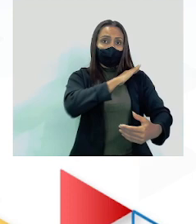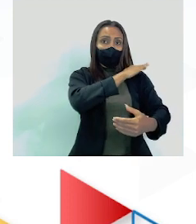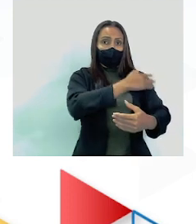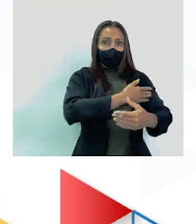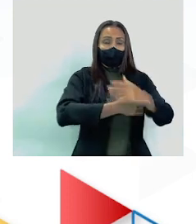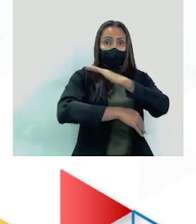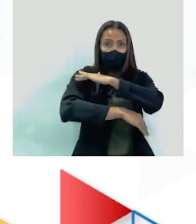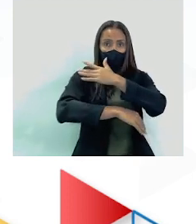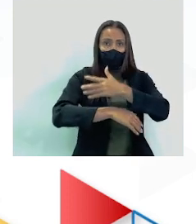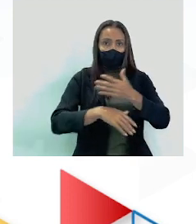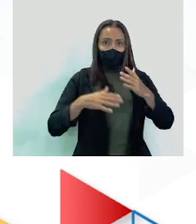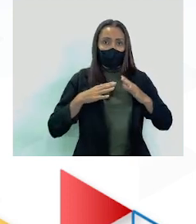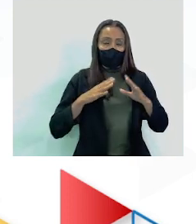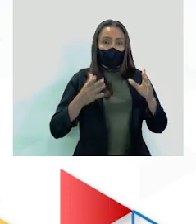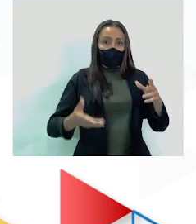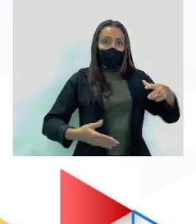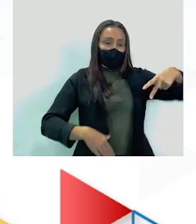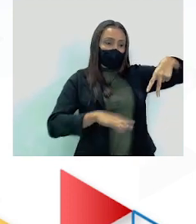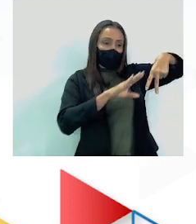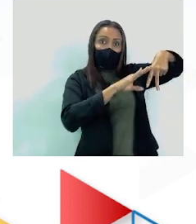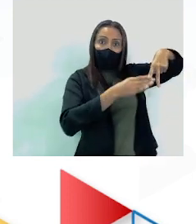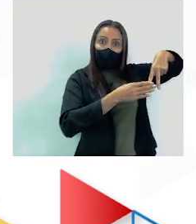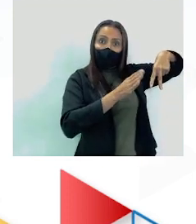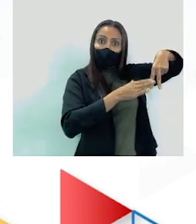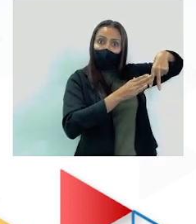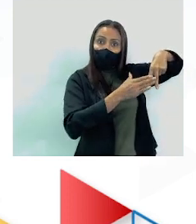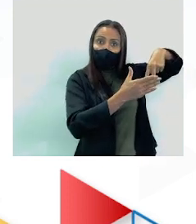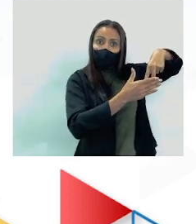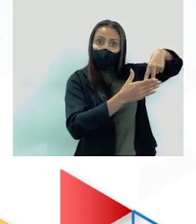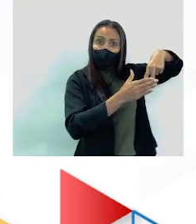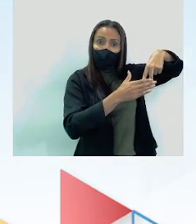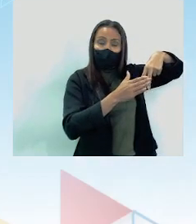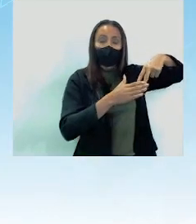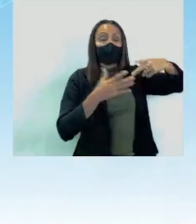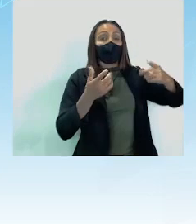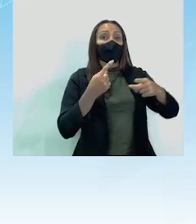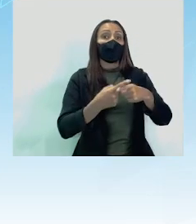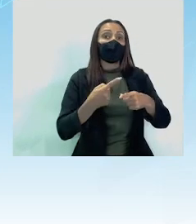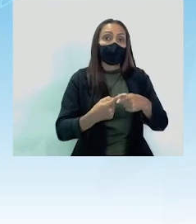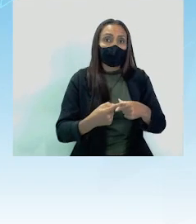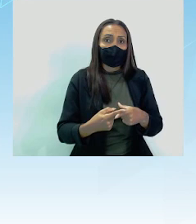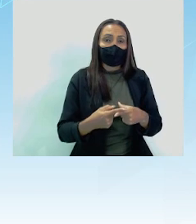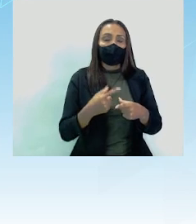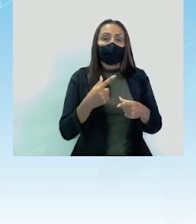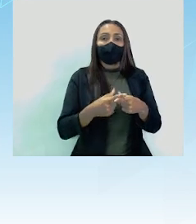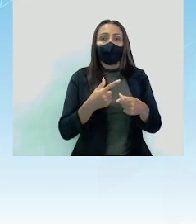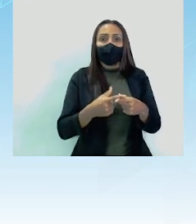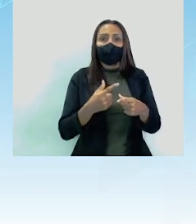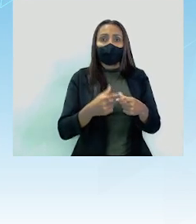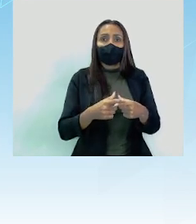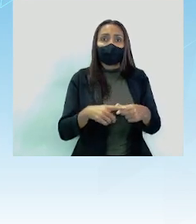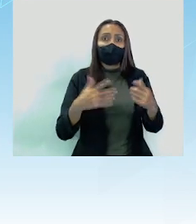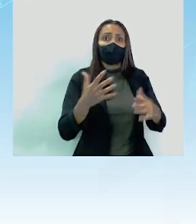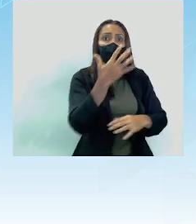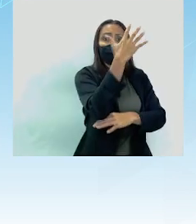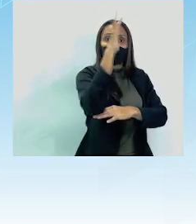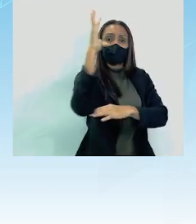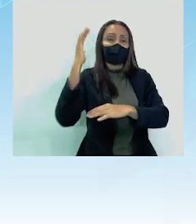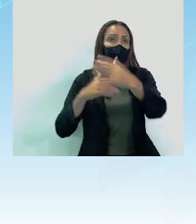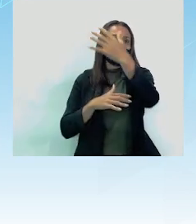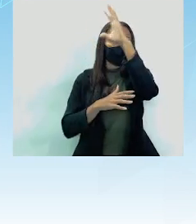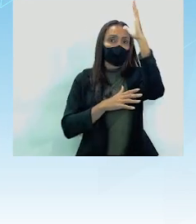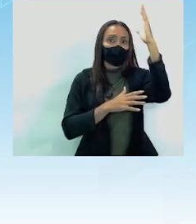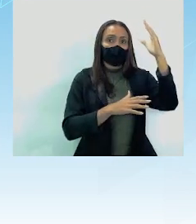quadril, ou seja, a gente faz muito esforço em perna e quadril. Por quê? Porque o trekking é no meio do mato, ele é subindo